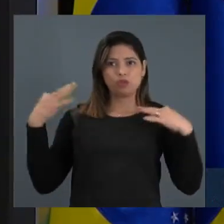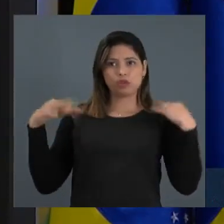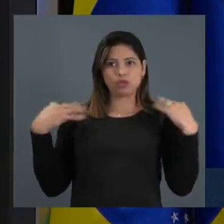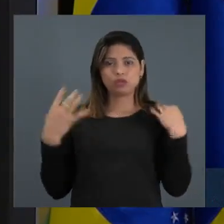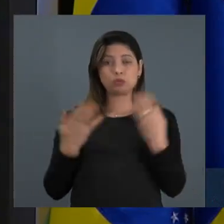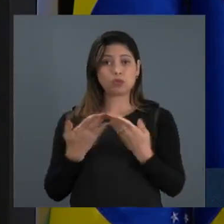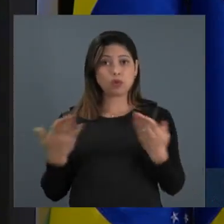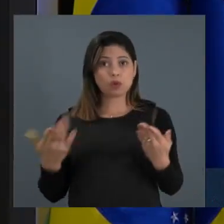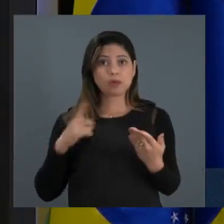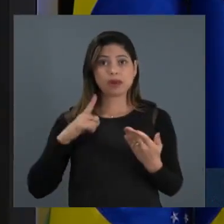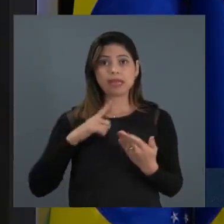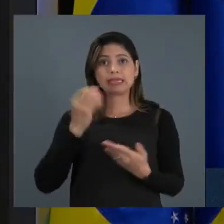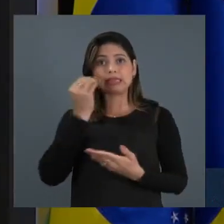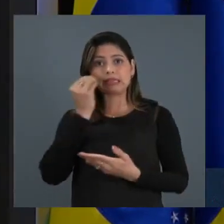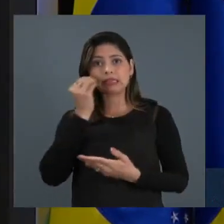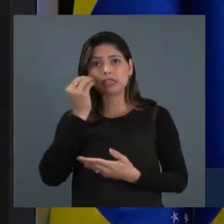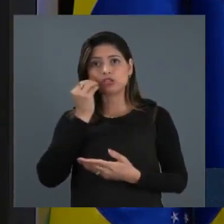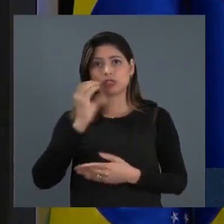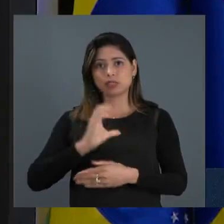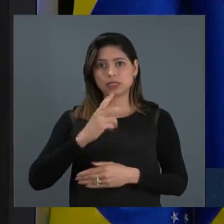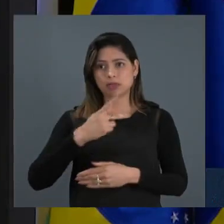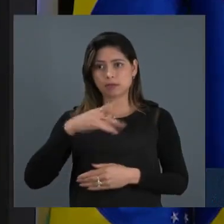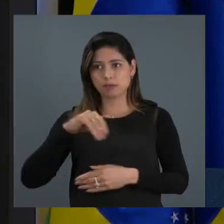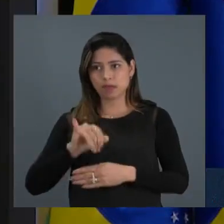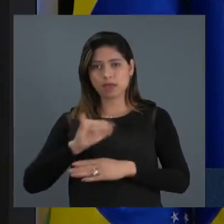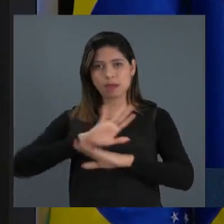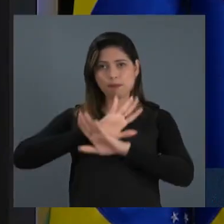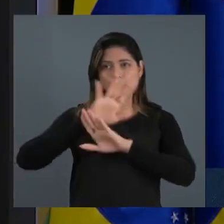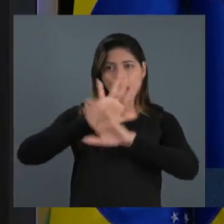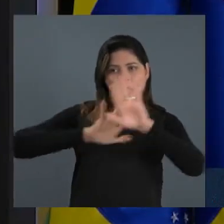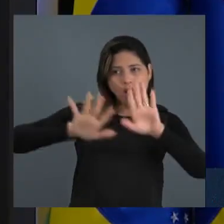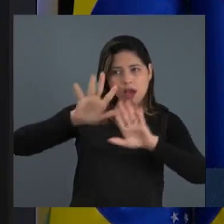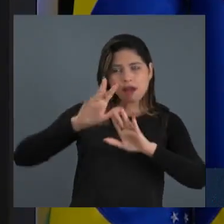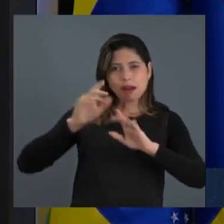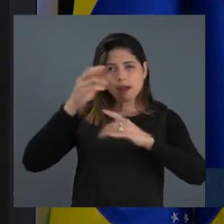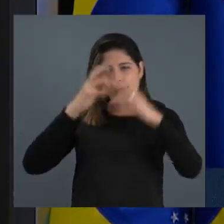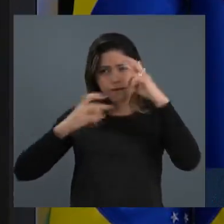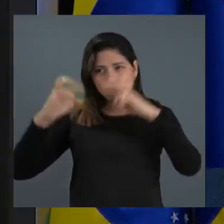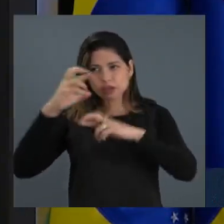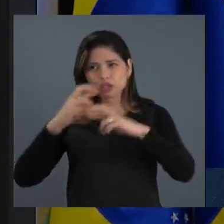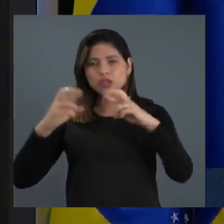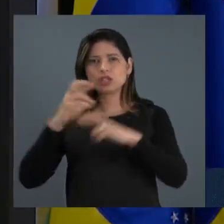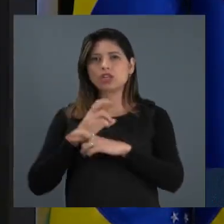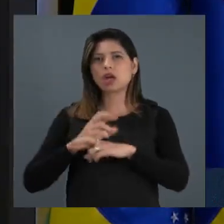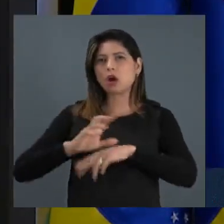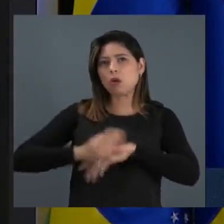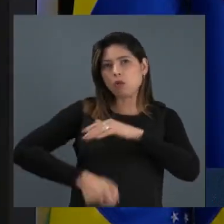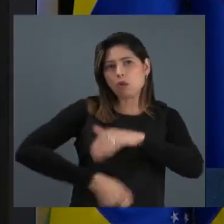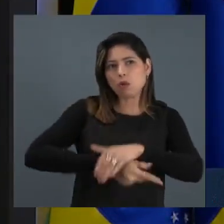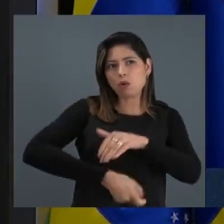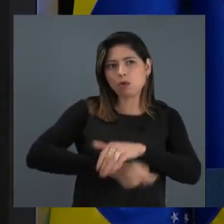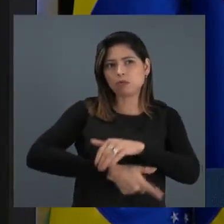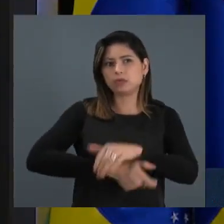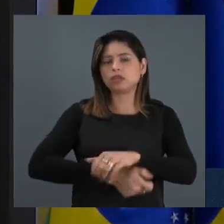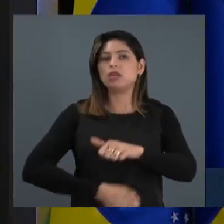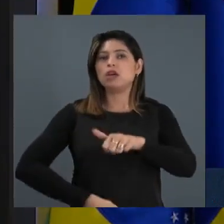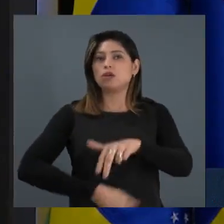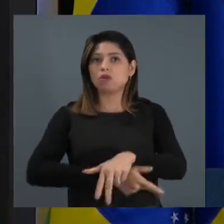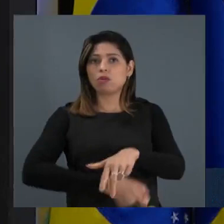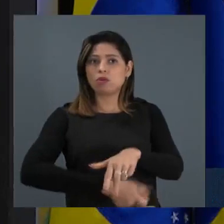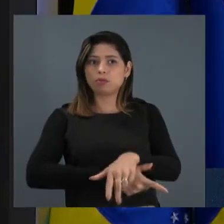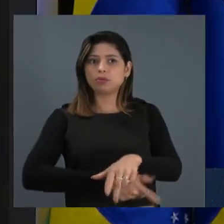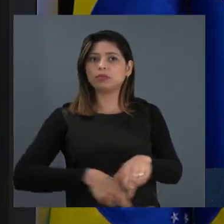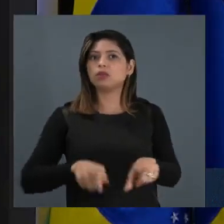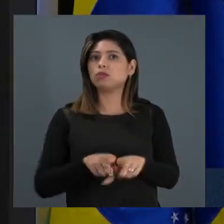desvios, manipulação de resultados, corrupção com modalidade nas apostas esportivas, que nós votamos há